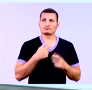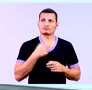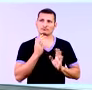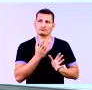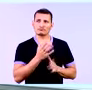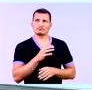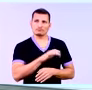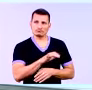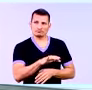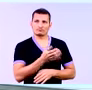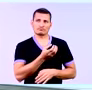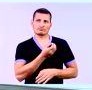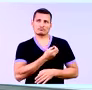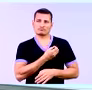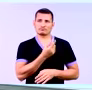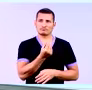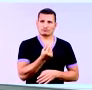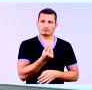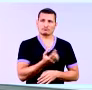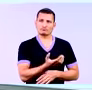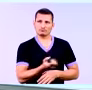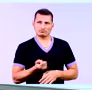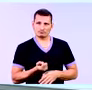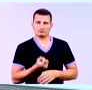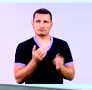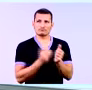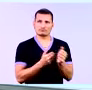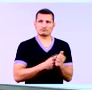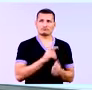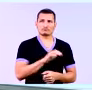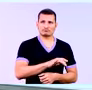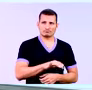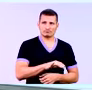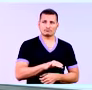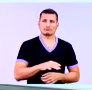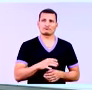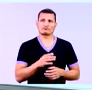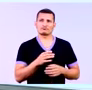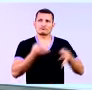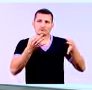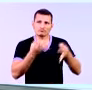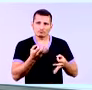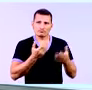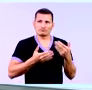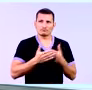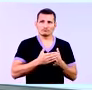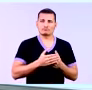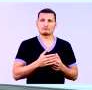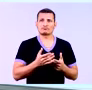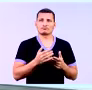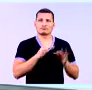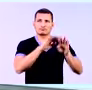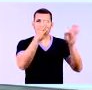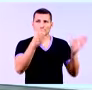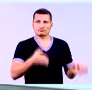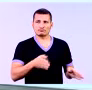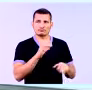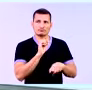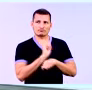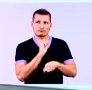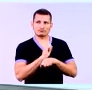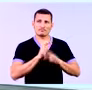queria tirar X reais, eu informei a minha senha, estava tudo pronto, a máquina pediu para mim aguardar o momento